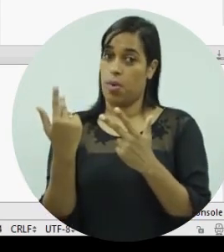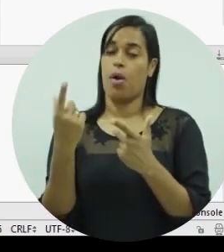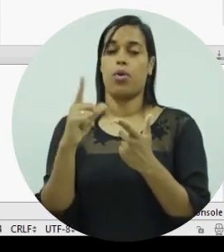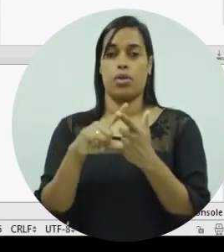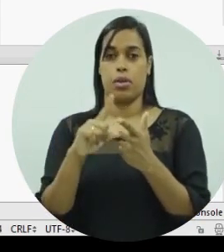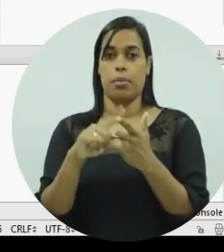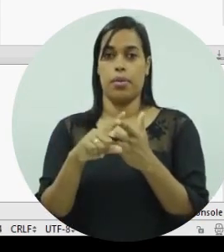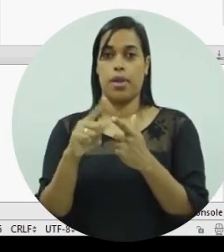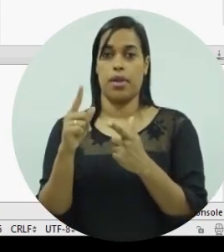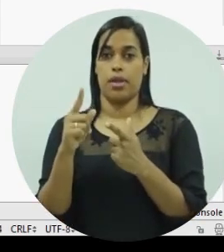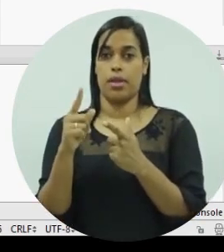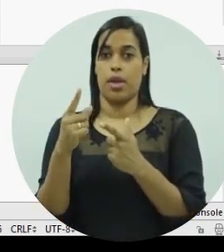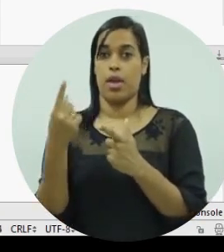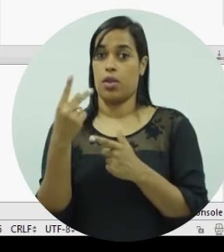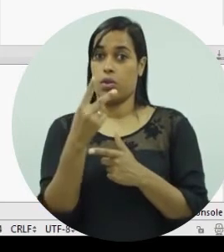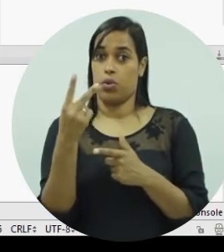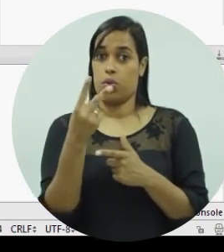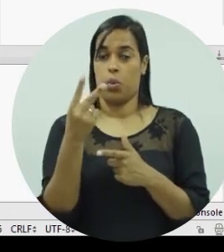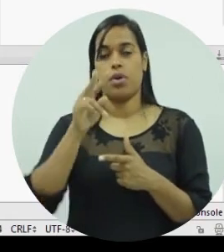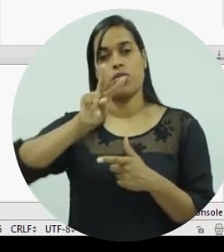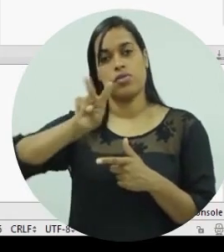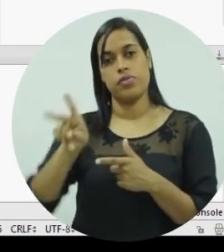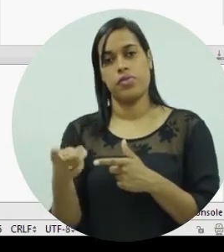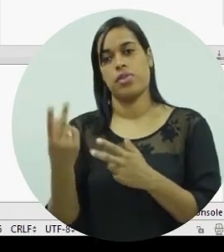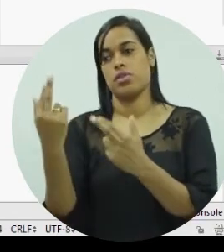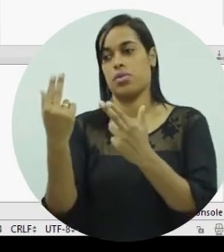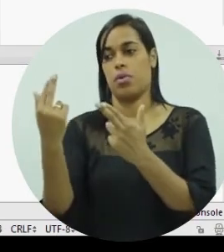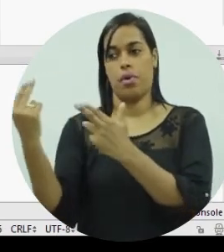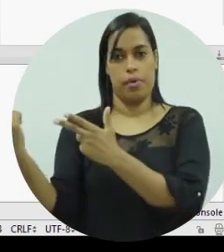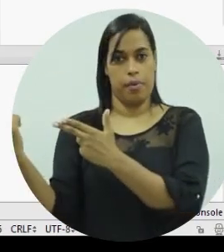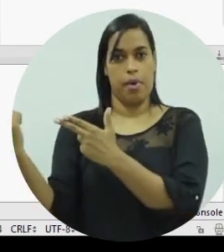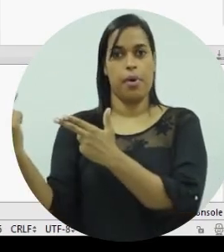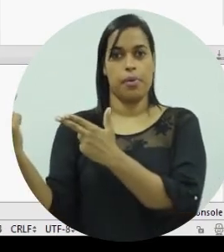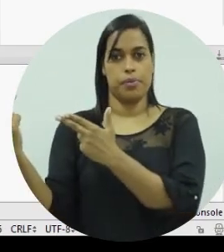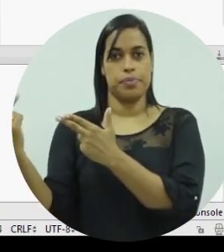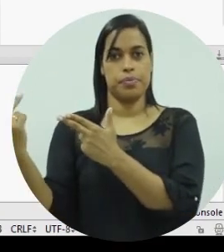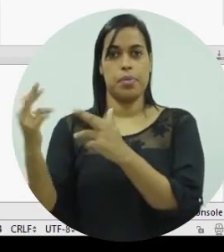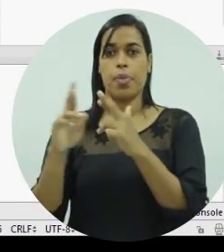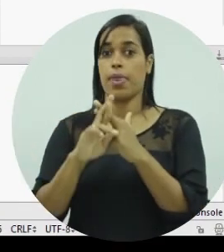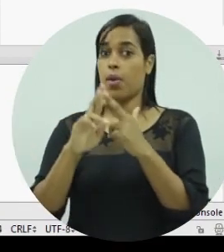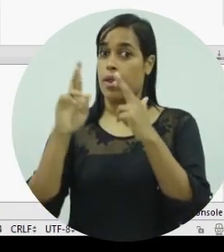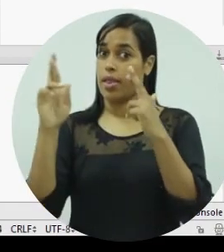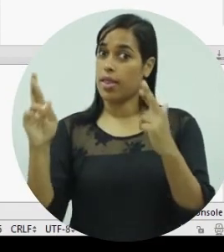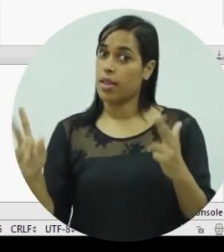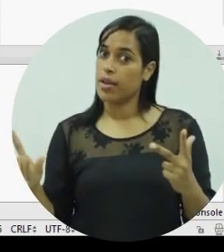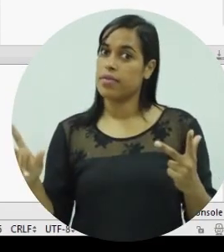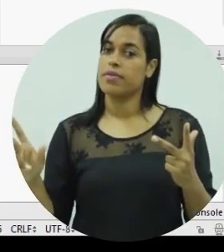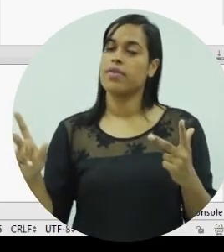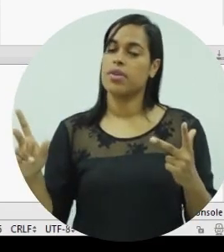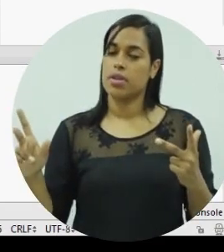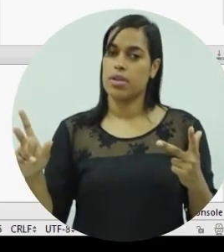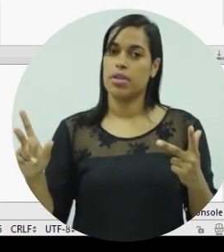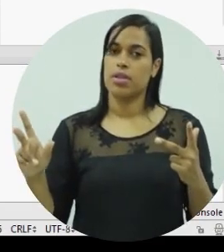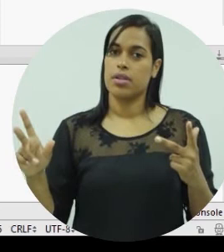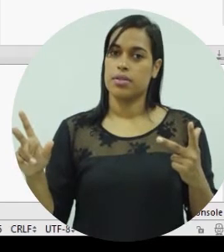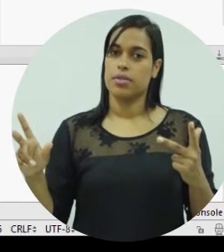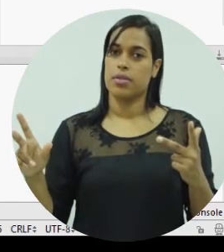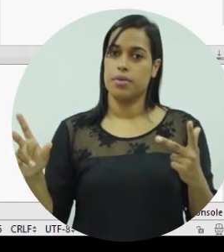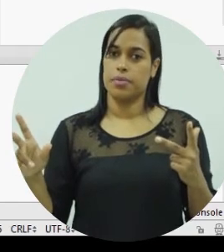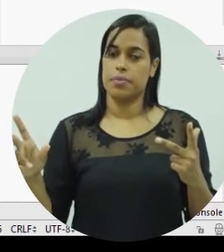caso é representado por duas vezes o igual junto, e o diferente, que é